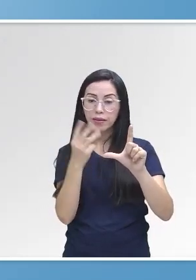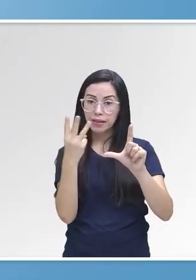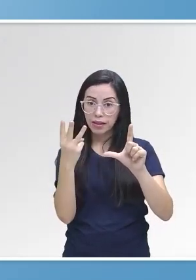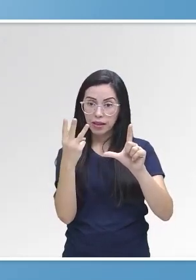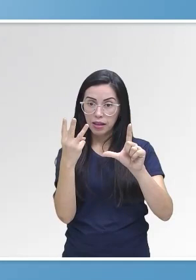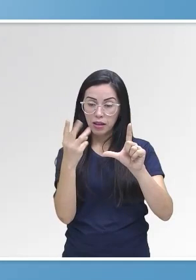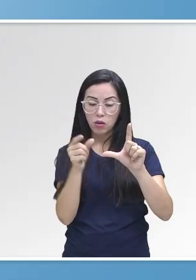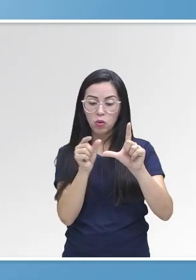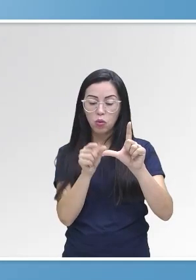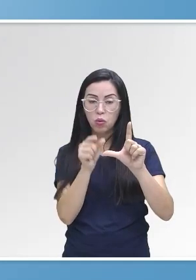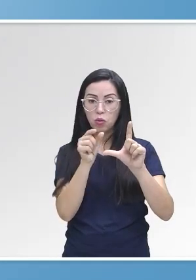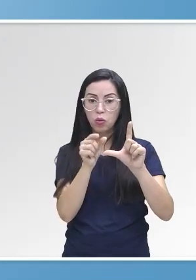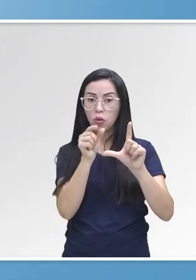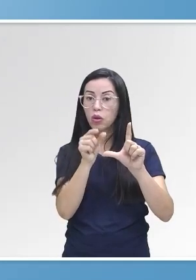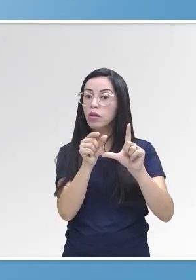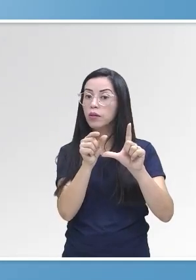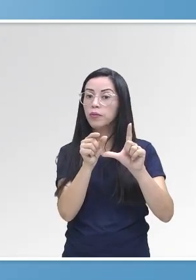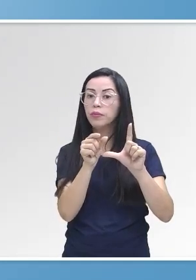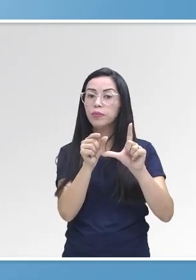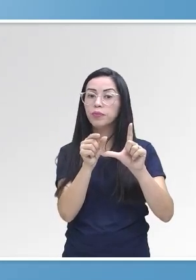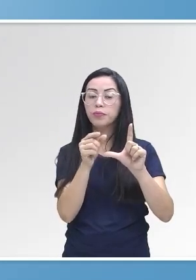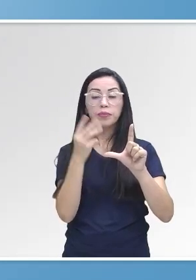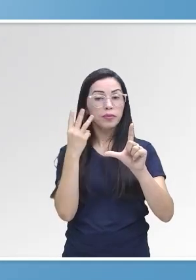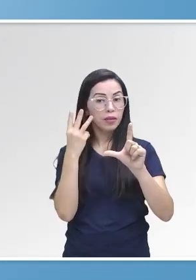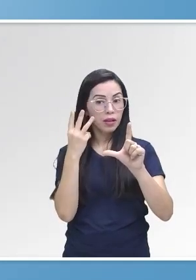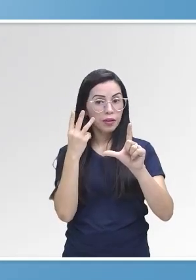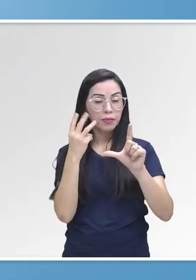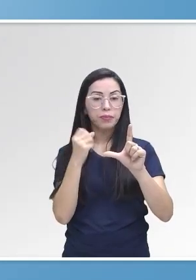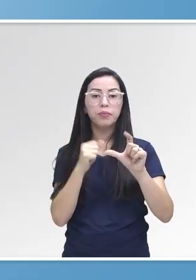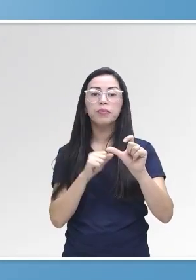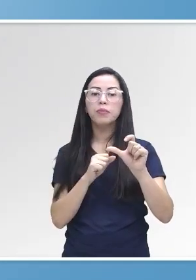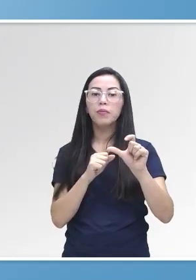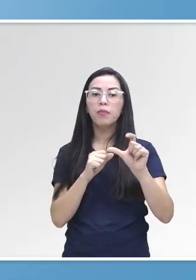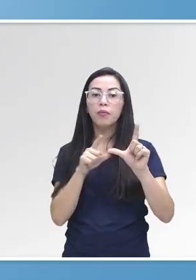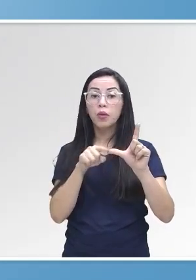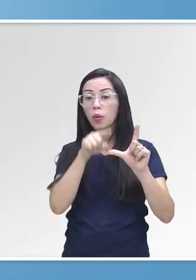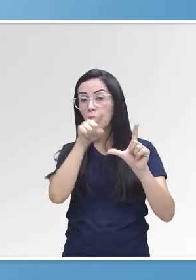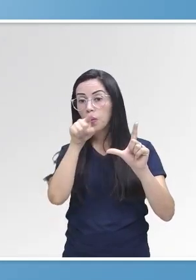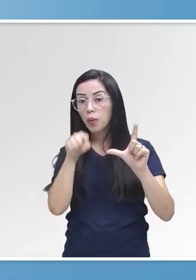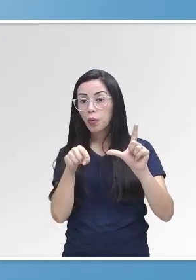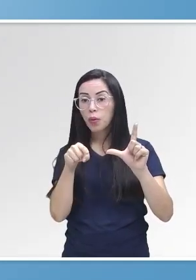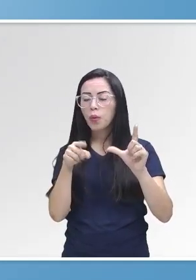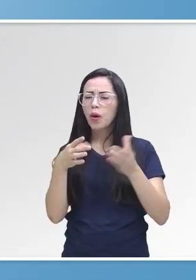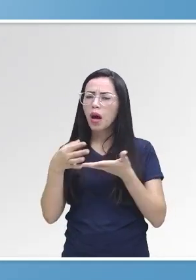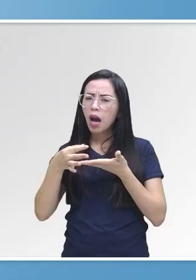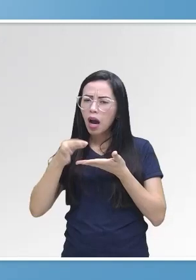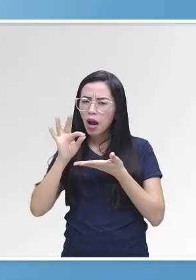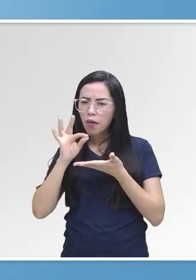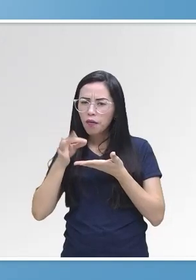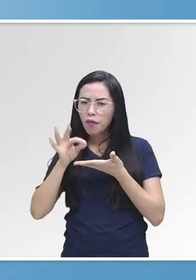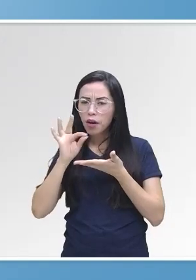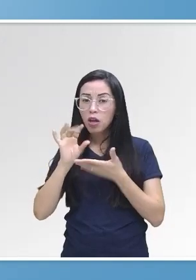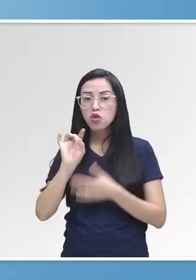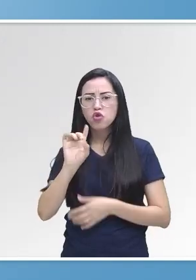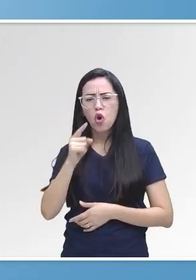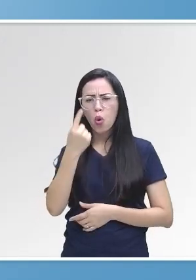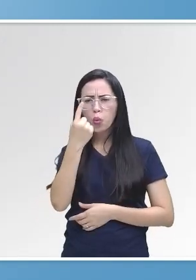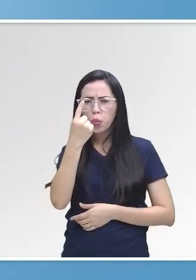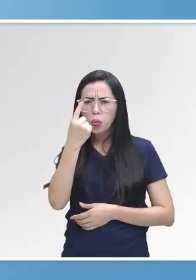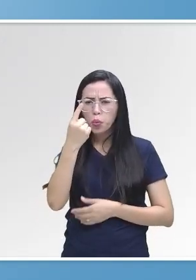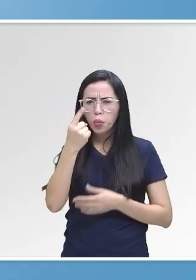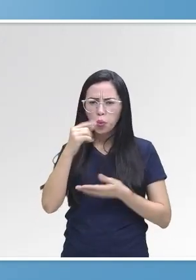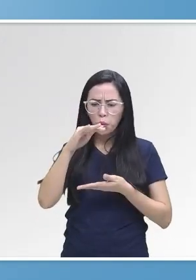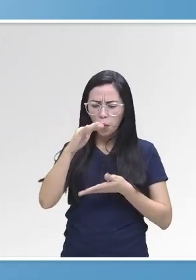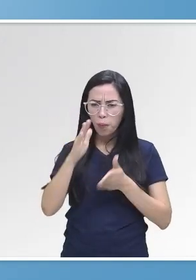e um representei com 3 bloquinhos o café tem só um quilo